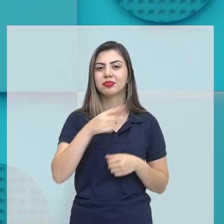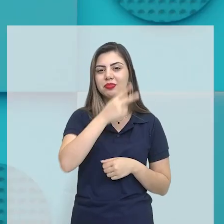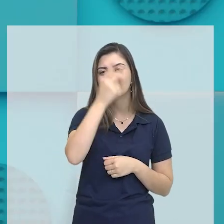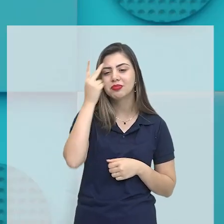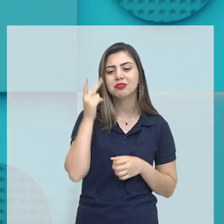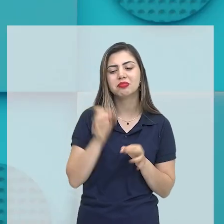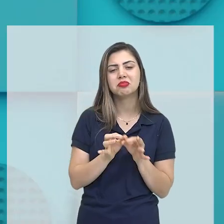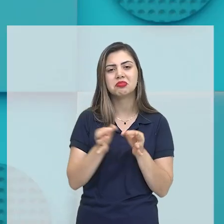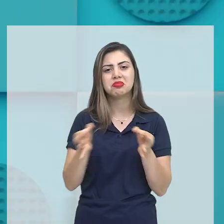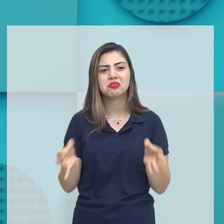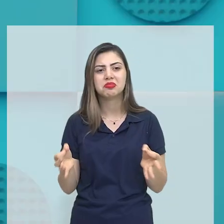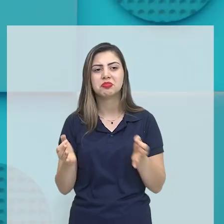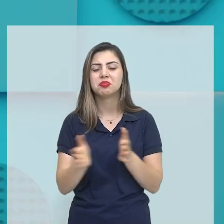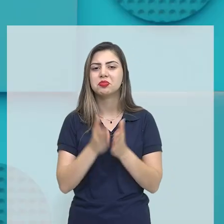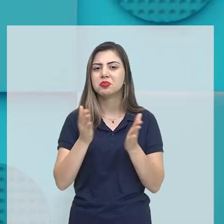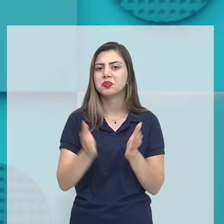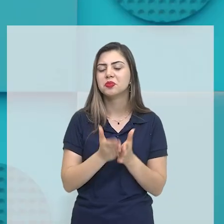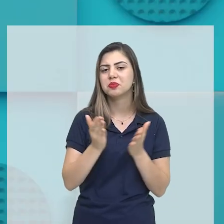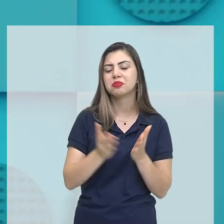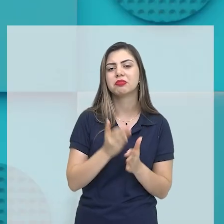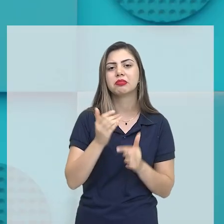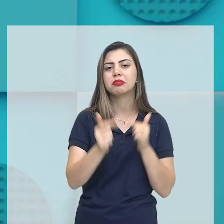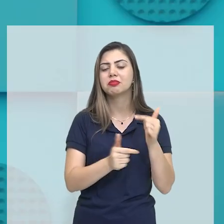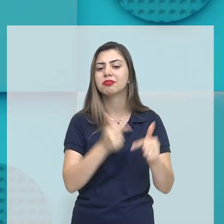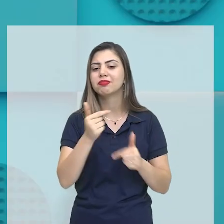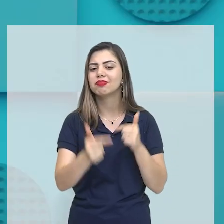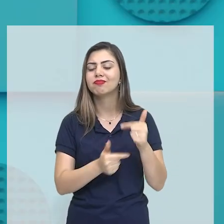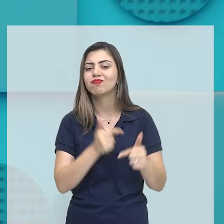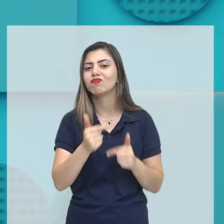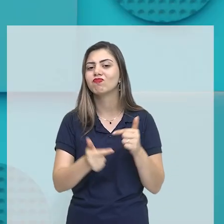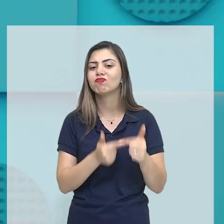muito simples, que trabalha